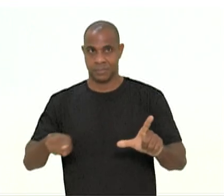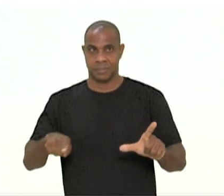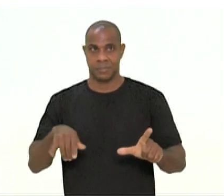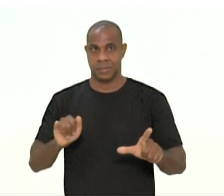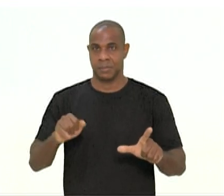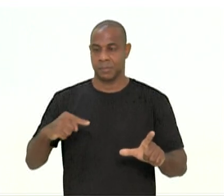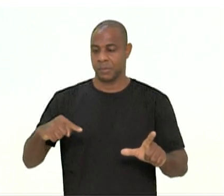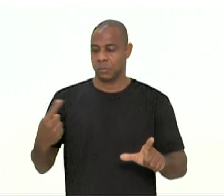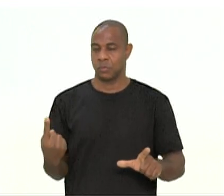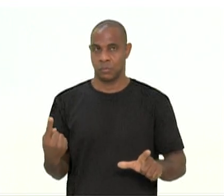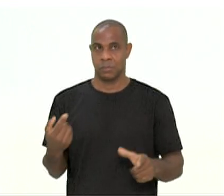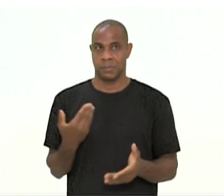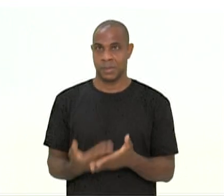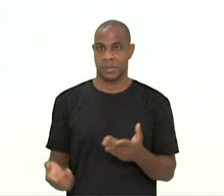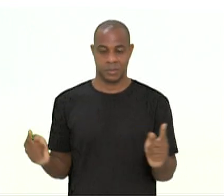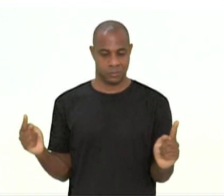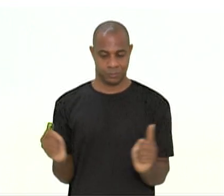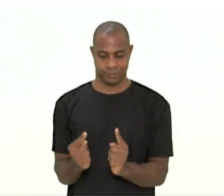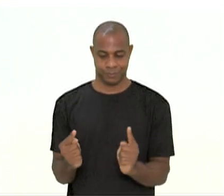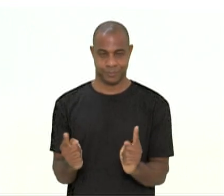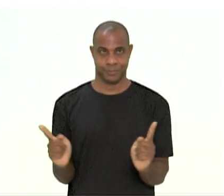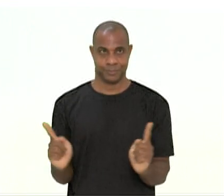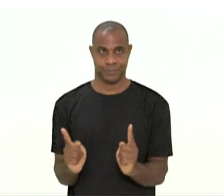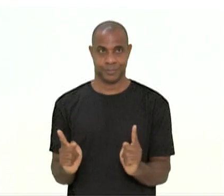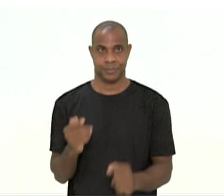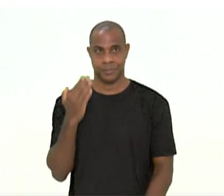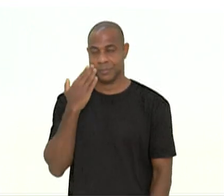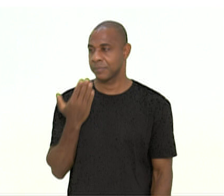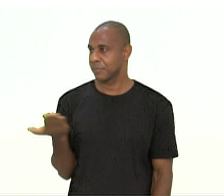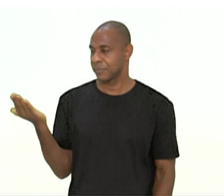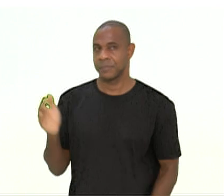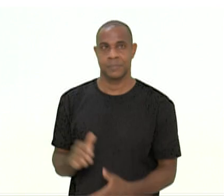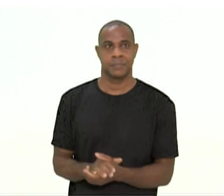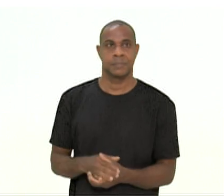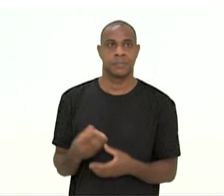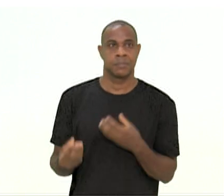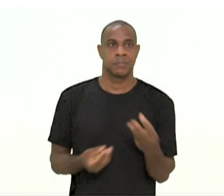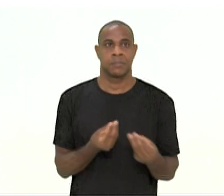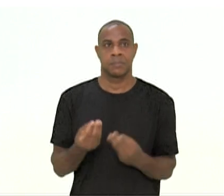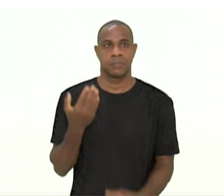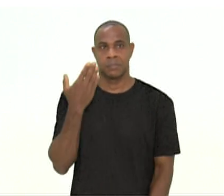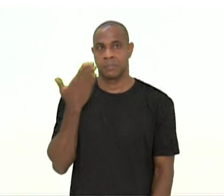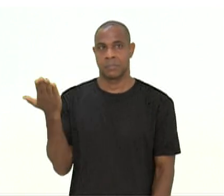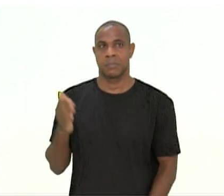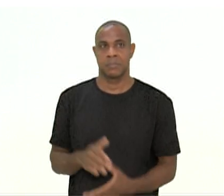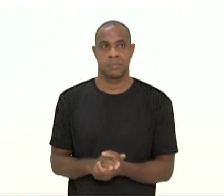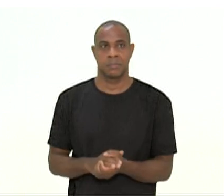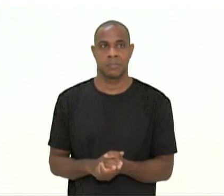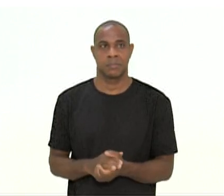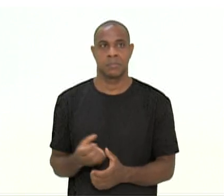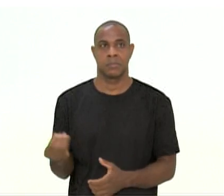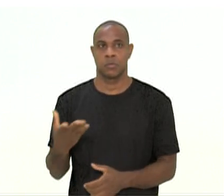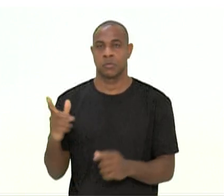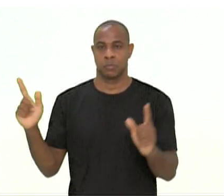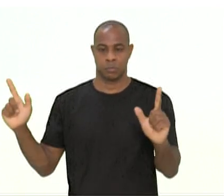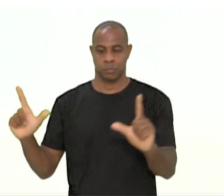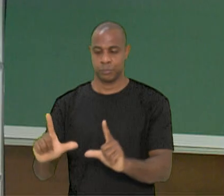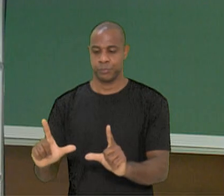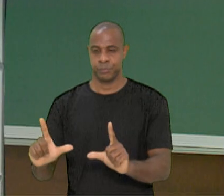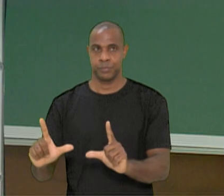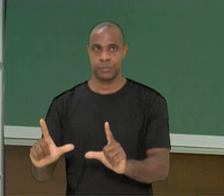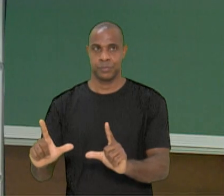1. Beleza? Então, tá aí o nosso novo porta-retrato, tá